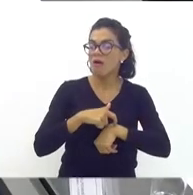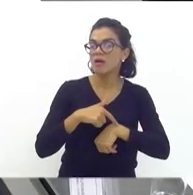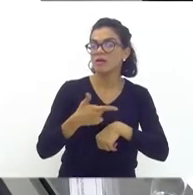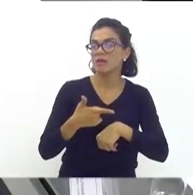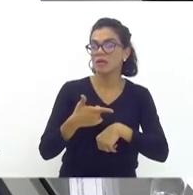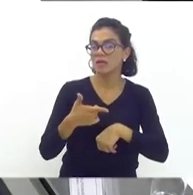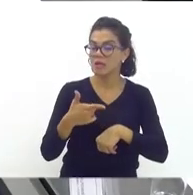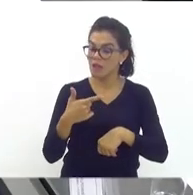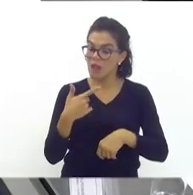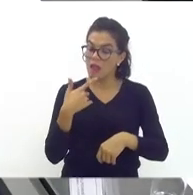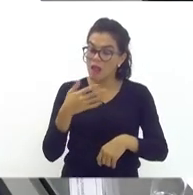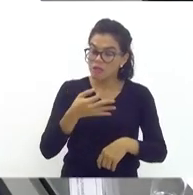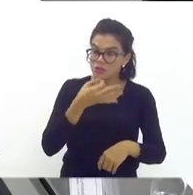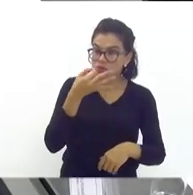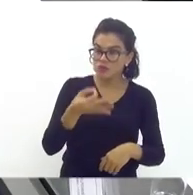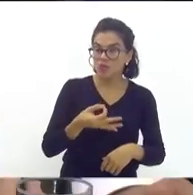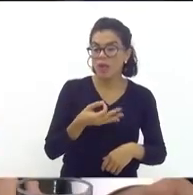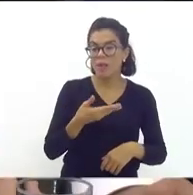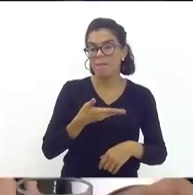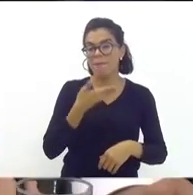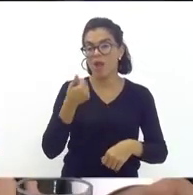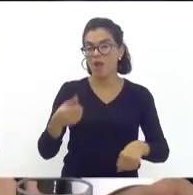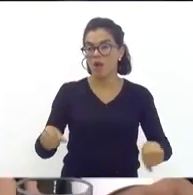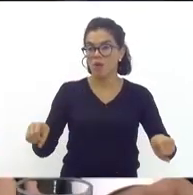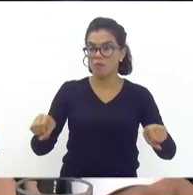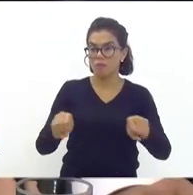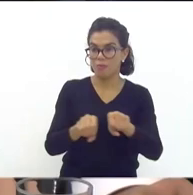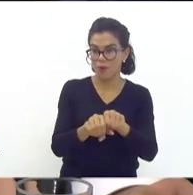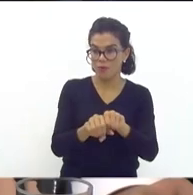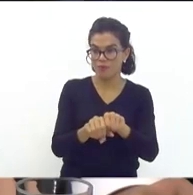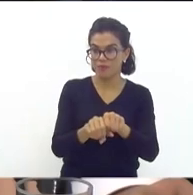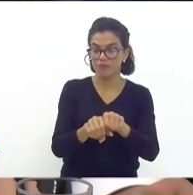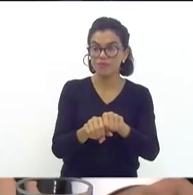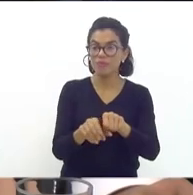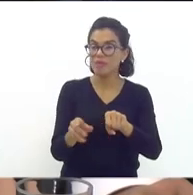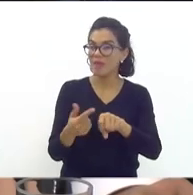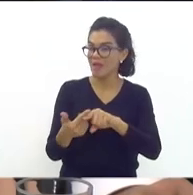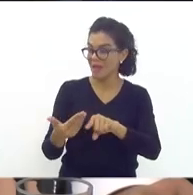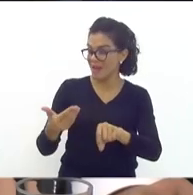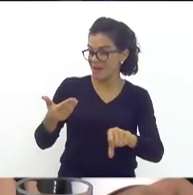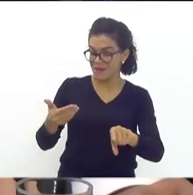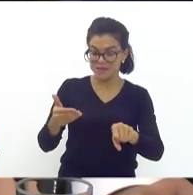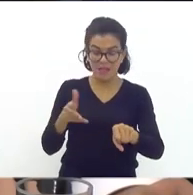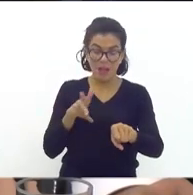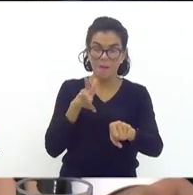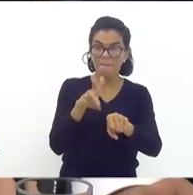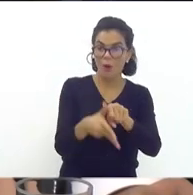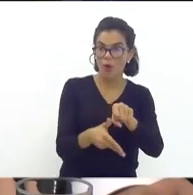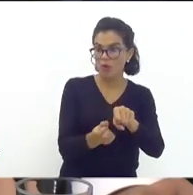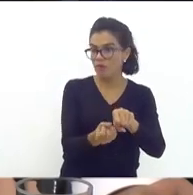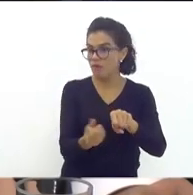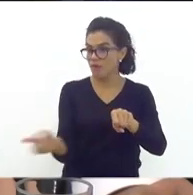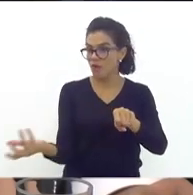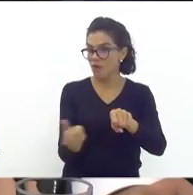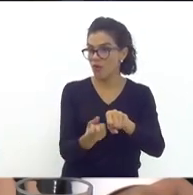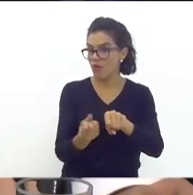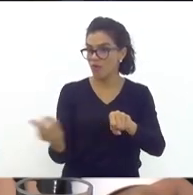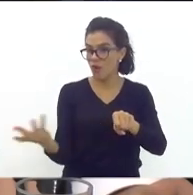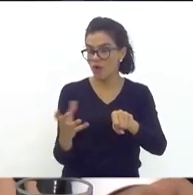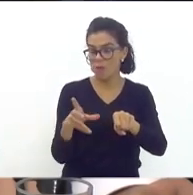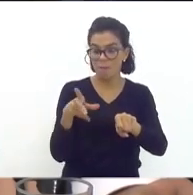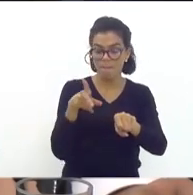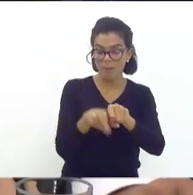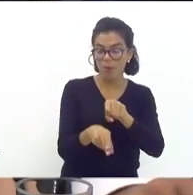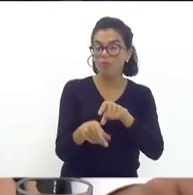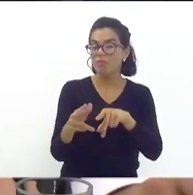a religação a religação de um post que ela interrompeu por algum problema ou falta de segurança